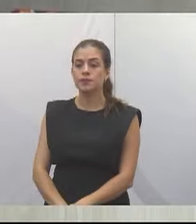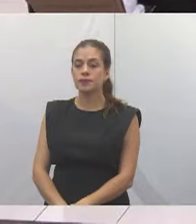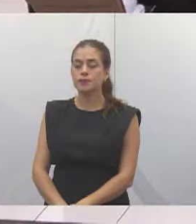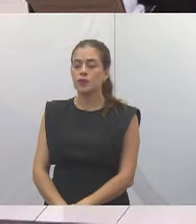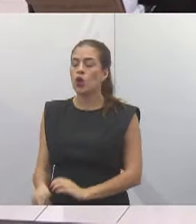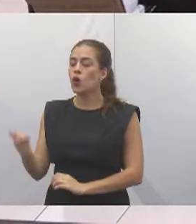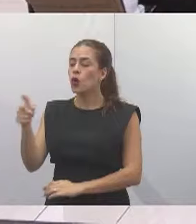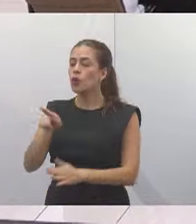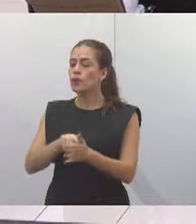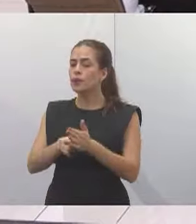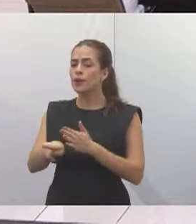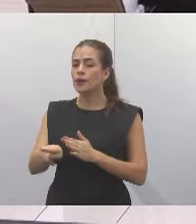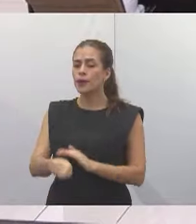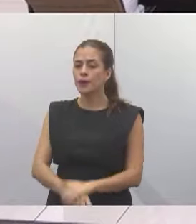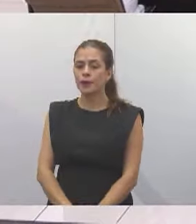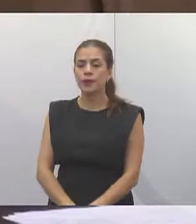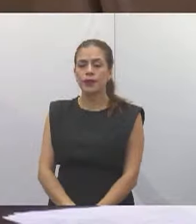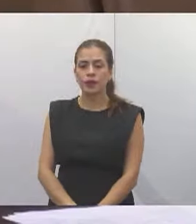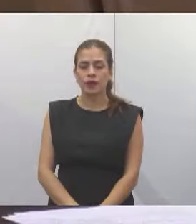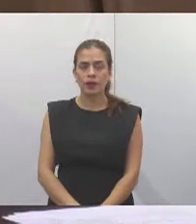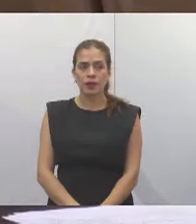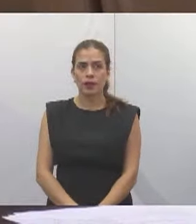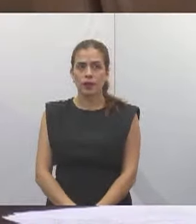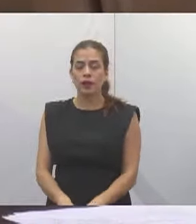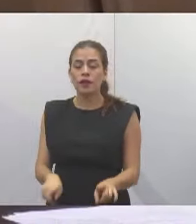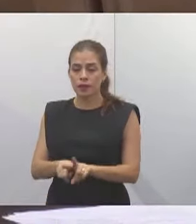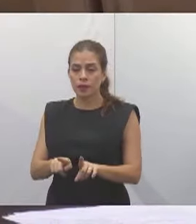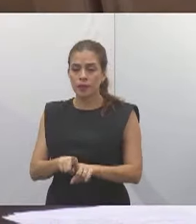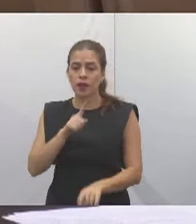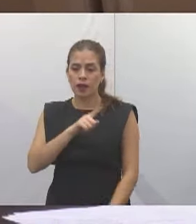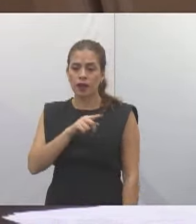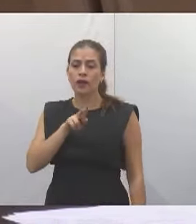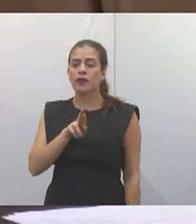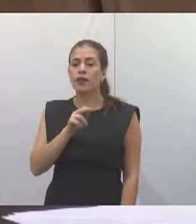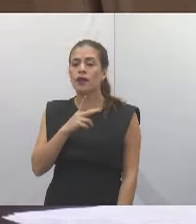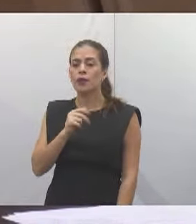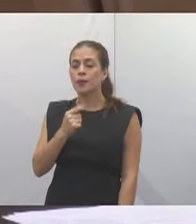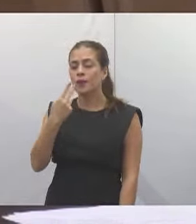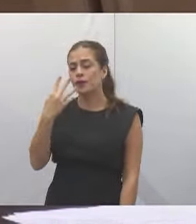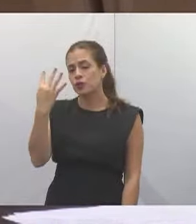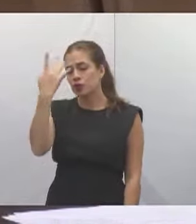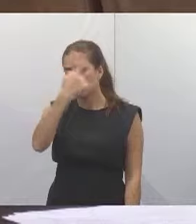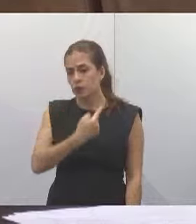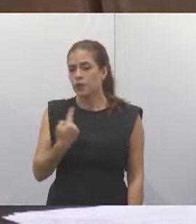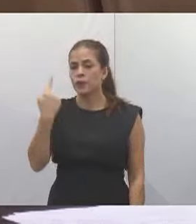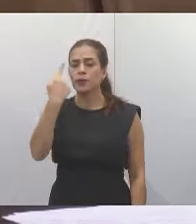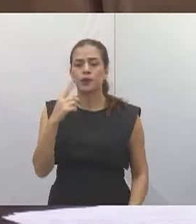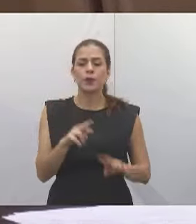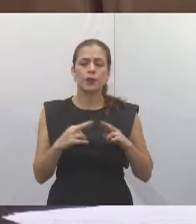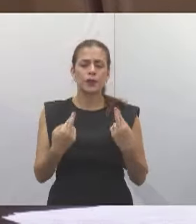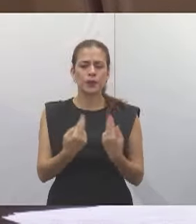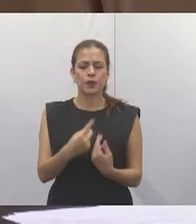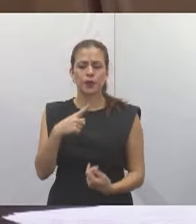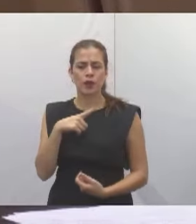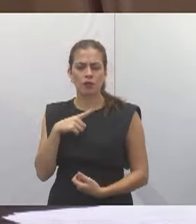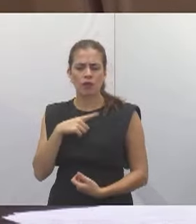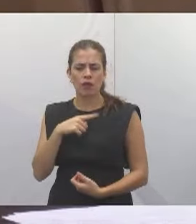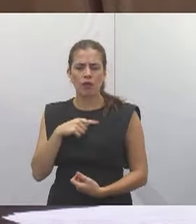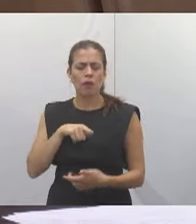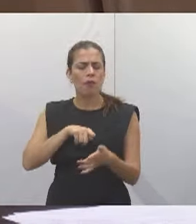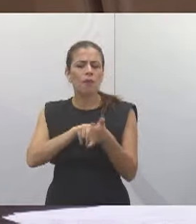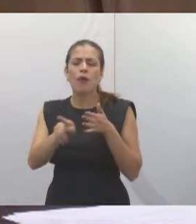Outra pergunta que eu quero deixar sobre também a UPA, lá 24 horas, que na reunião que a gente teve, a gente levantou a questão